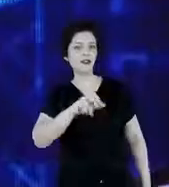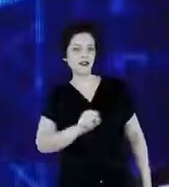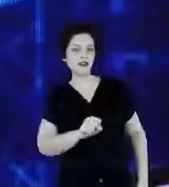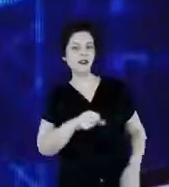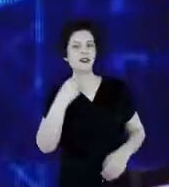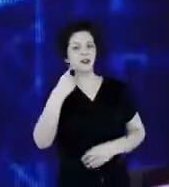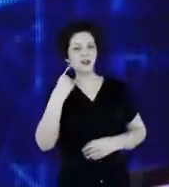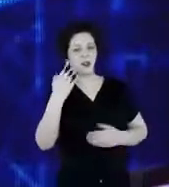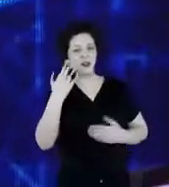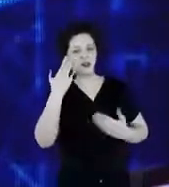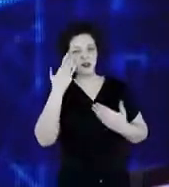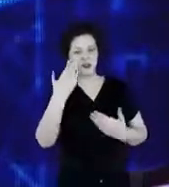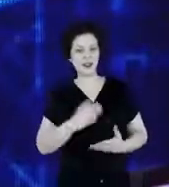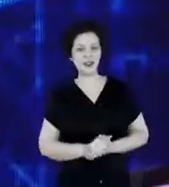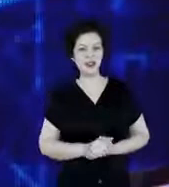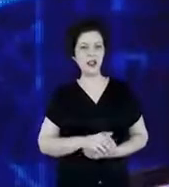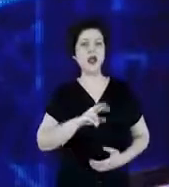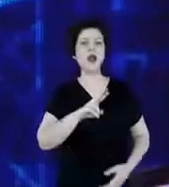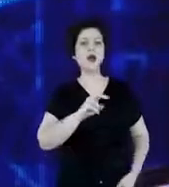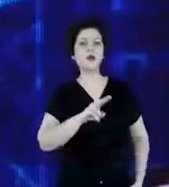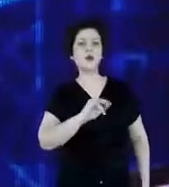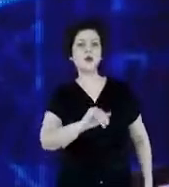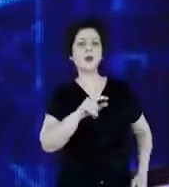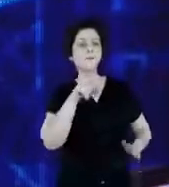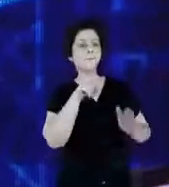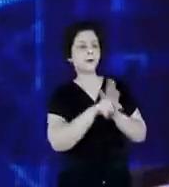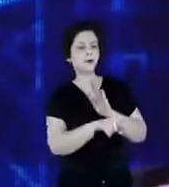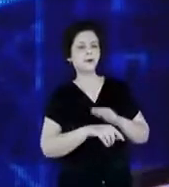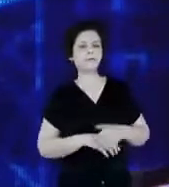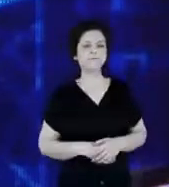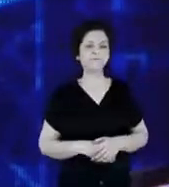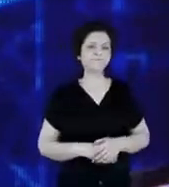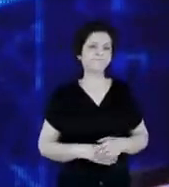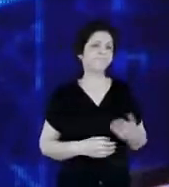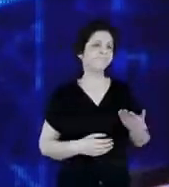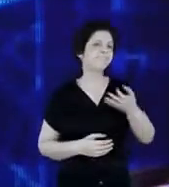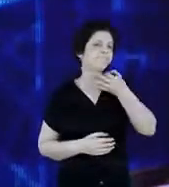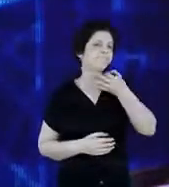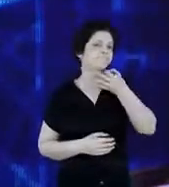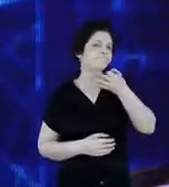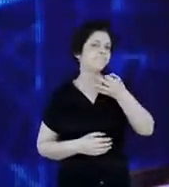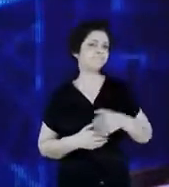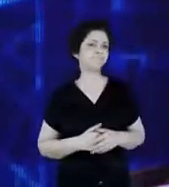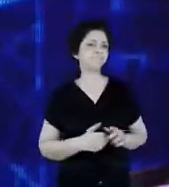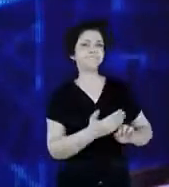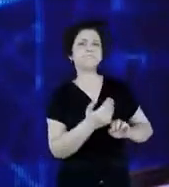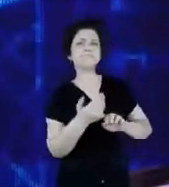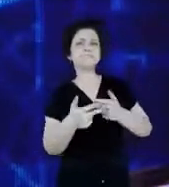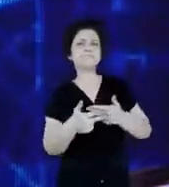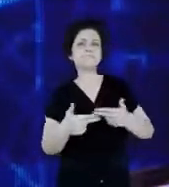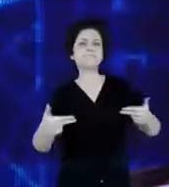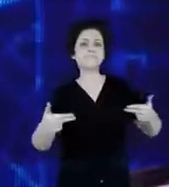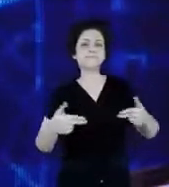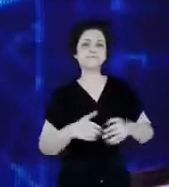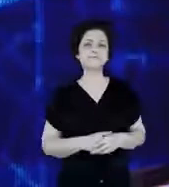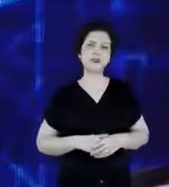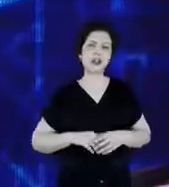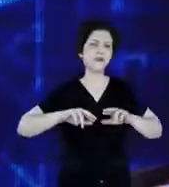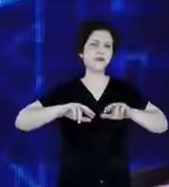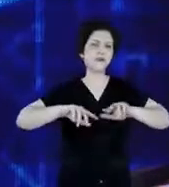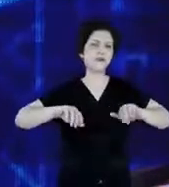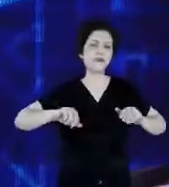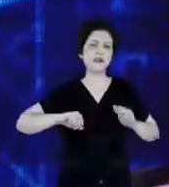Uma pergunta aqui para o Rui. Rui, como é que você vê as tecnologias, blockchain e outras